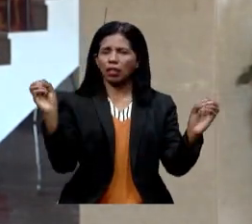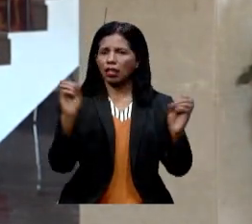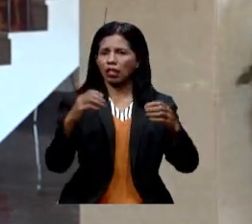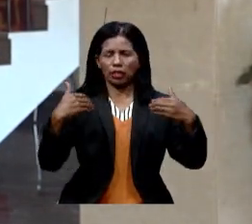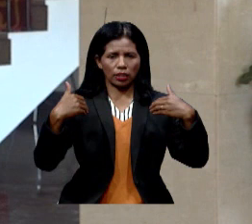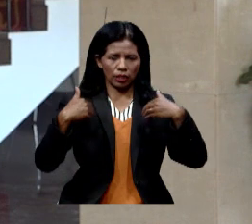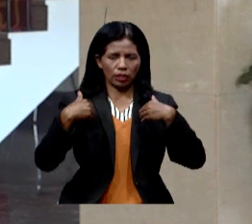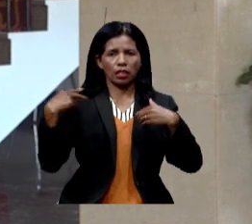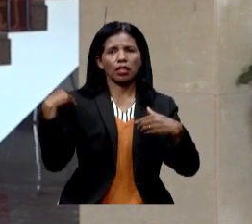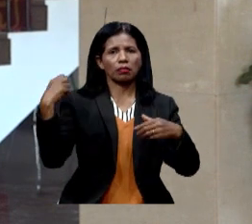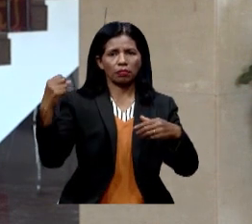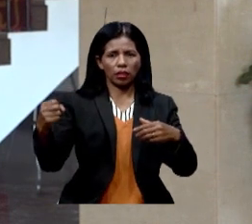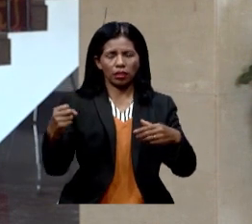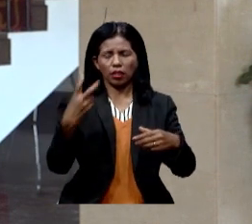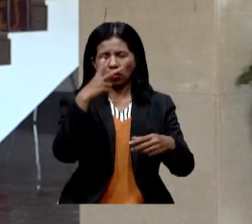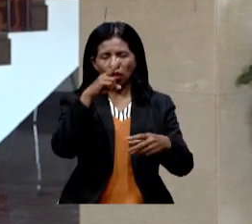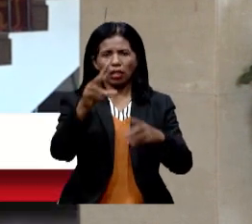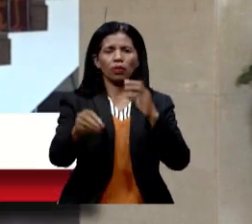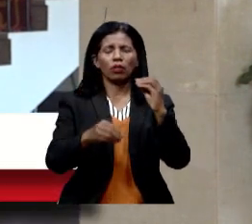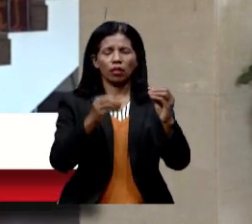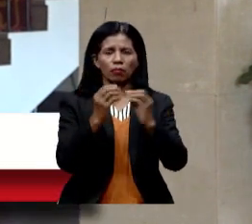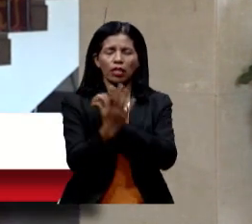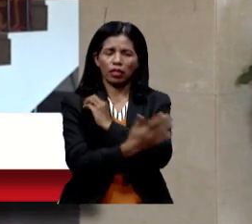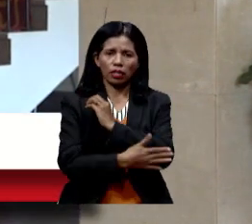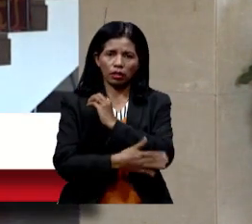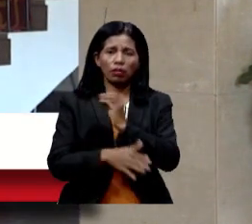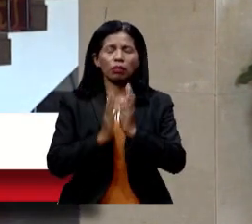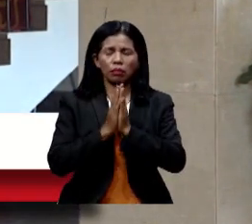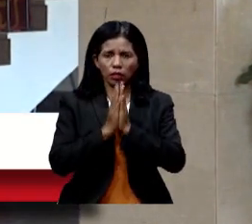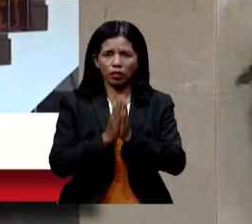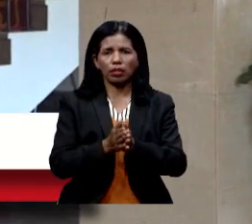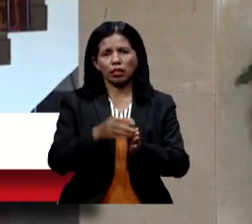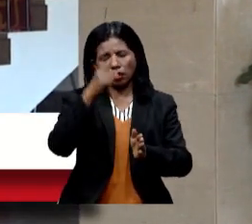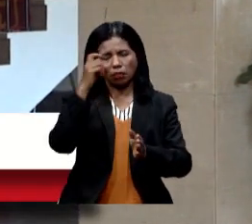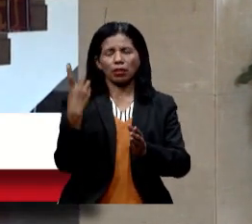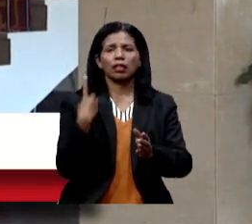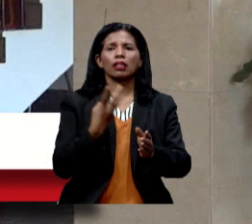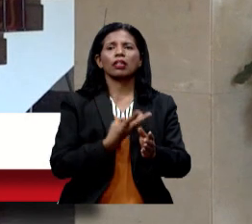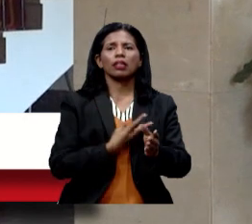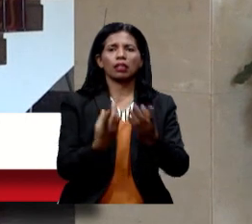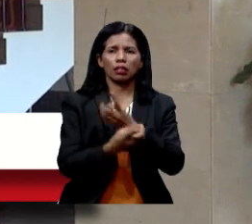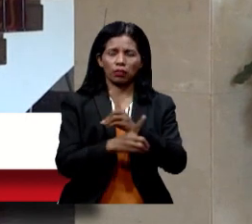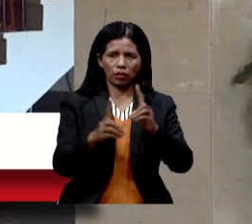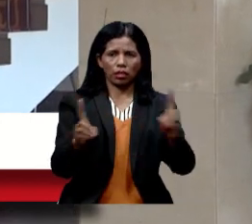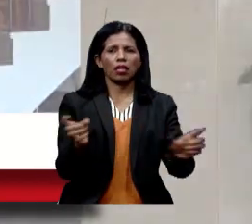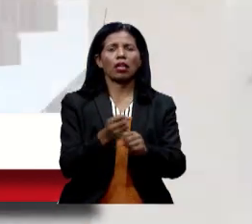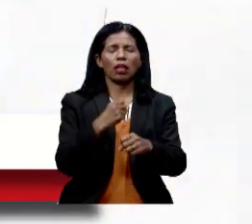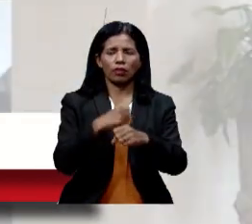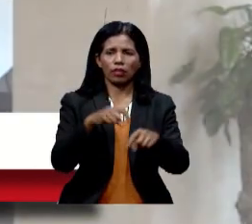tu convence junta militar, também aqui tem a democracia e também permite fazer junta militar, a la vale